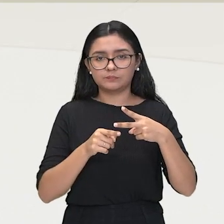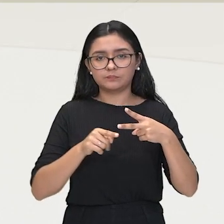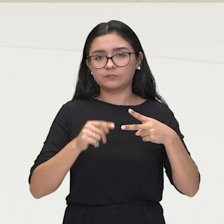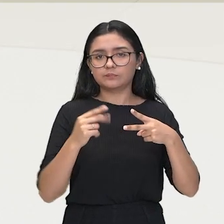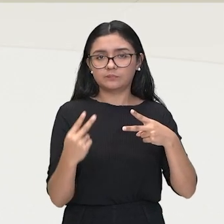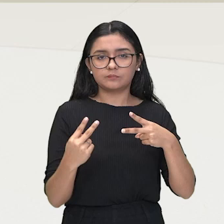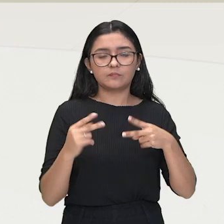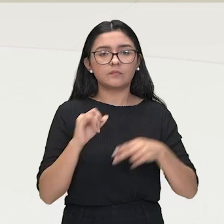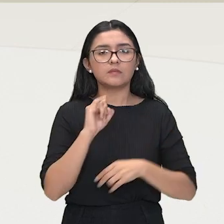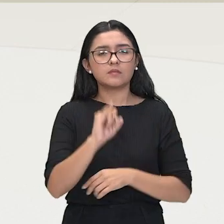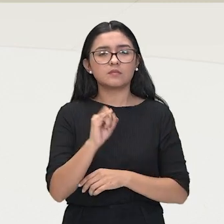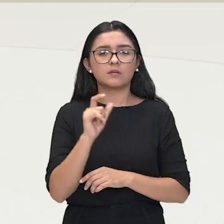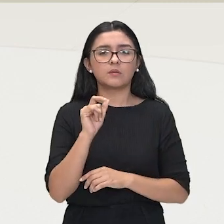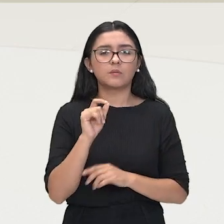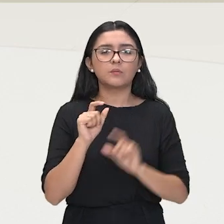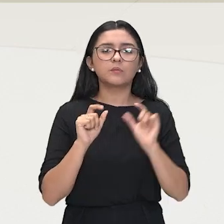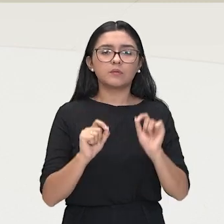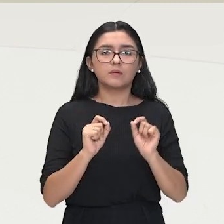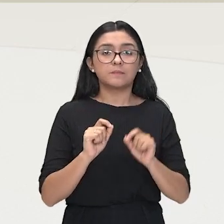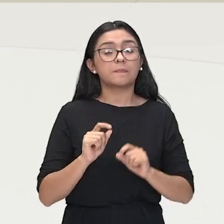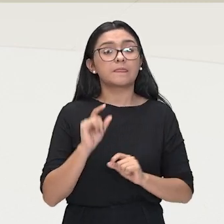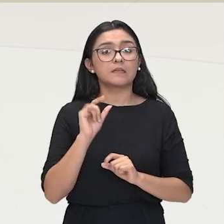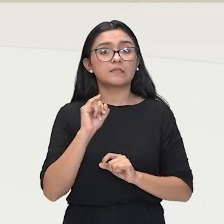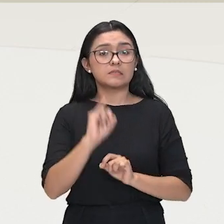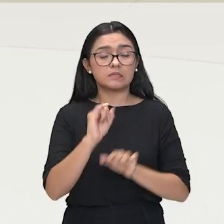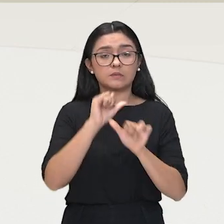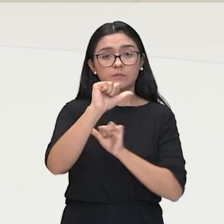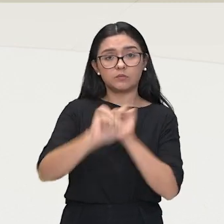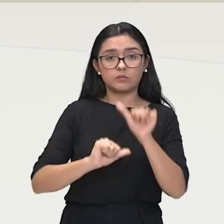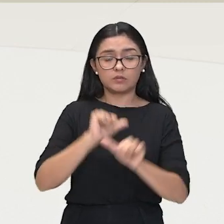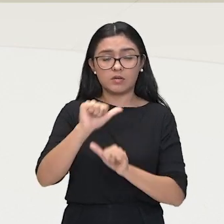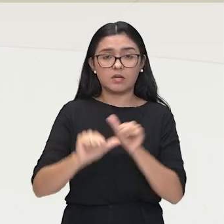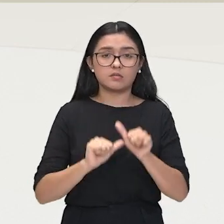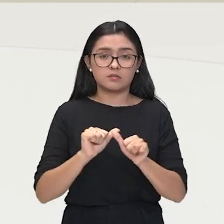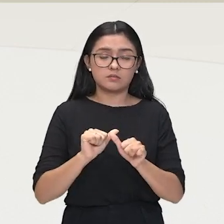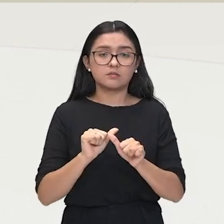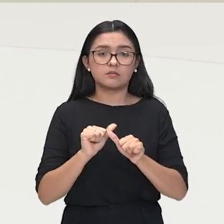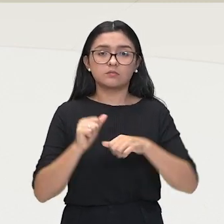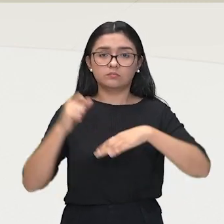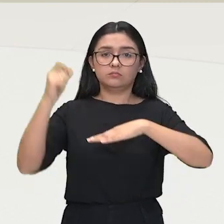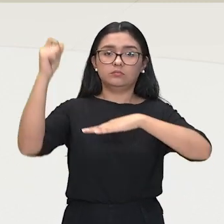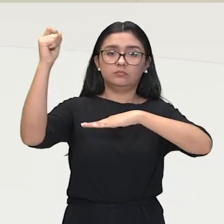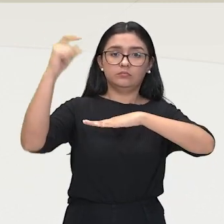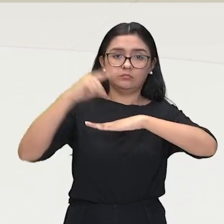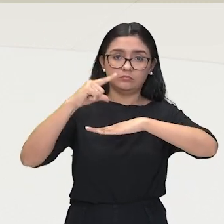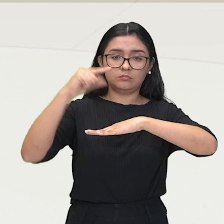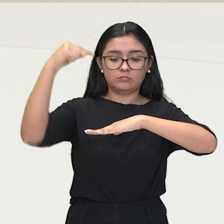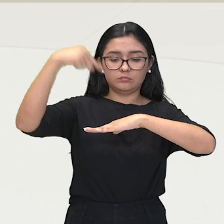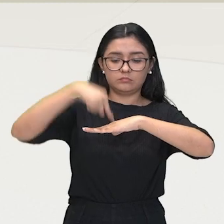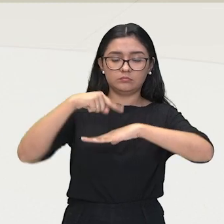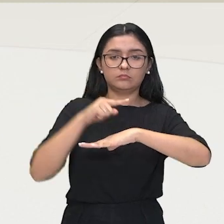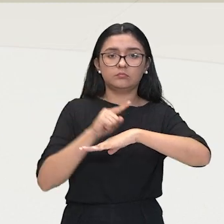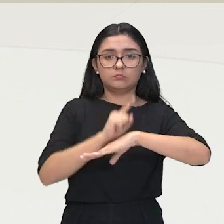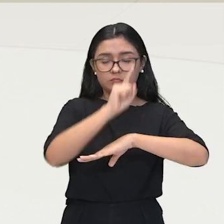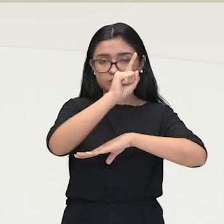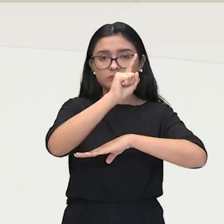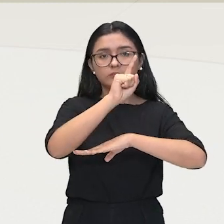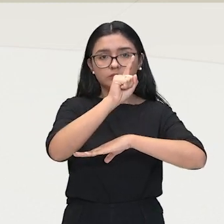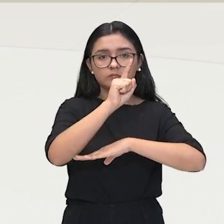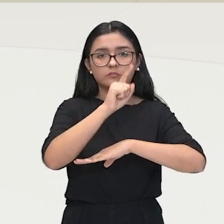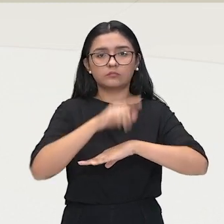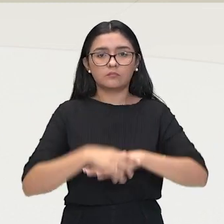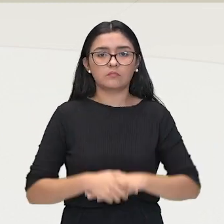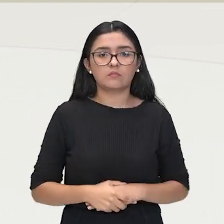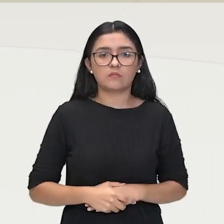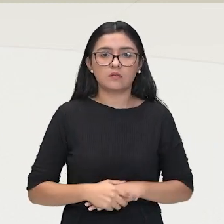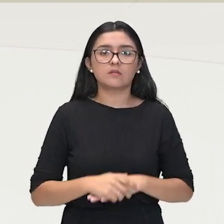eu afastasse um pouco mais o raio de luz, se eu abrisse um pouco mais esse ângulo, o ângulo refletido